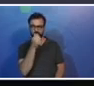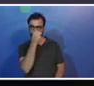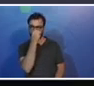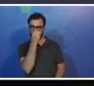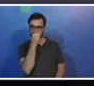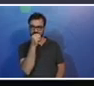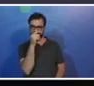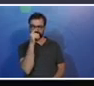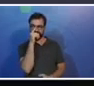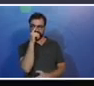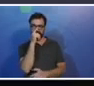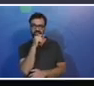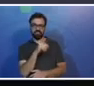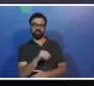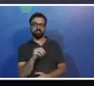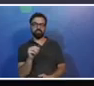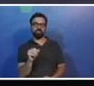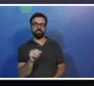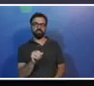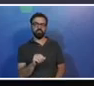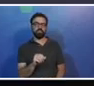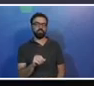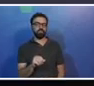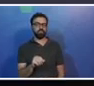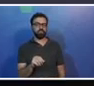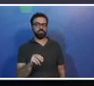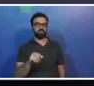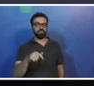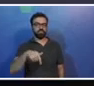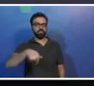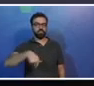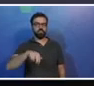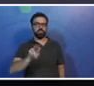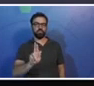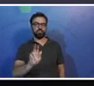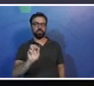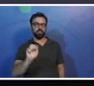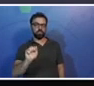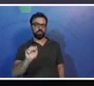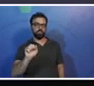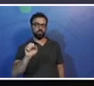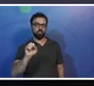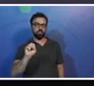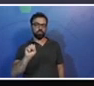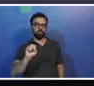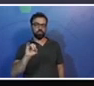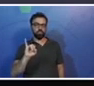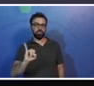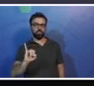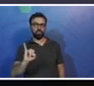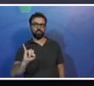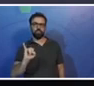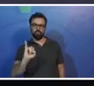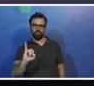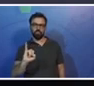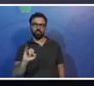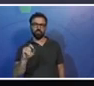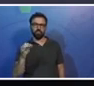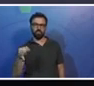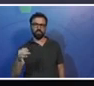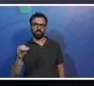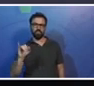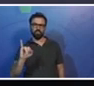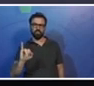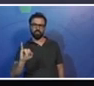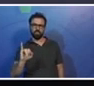Quase. Alguém já viu a palavrinha? Olha a memória aí, ó, visual. Quase. Com E? Com